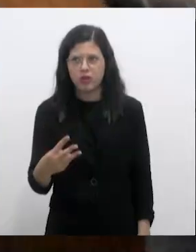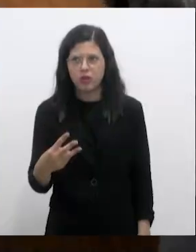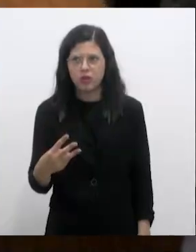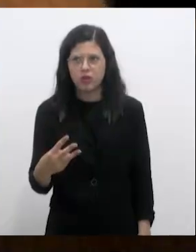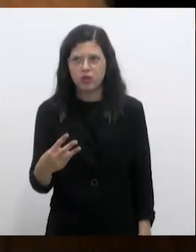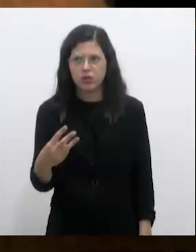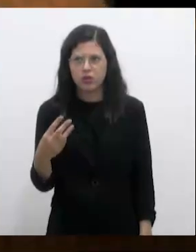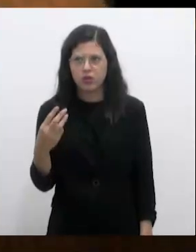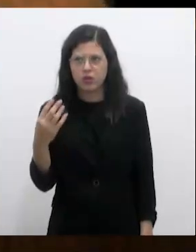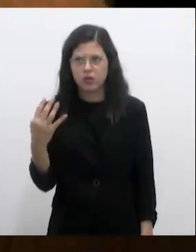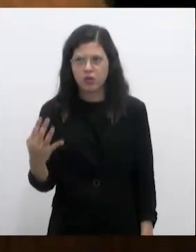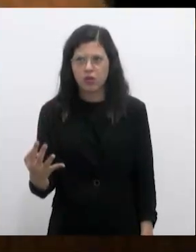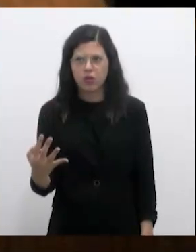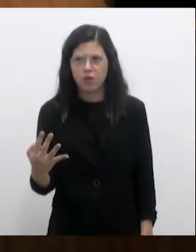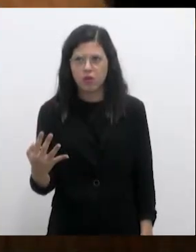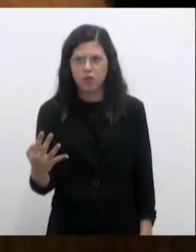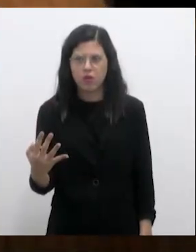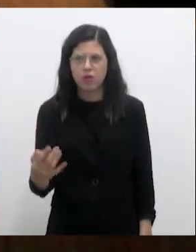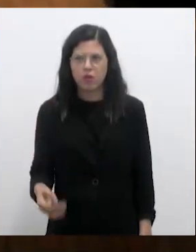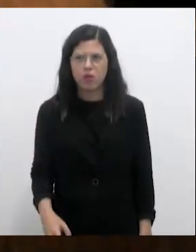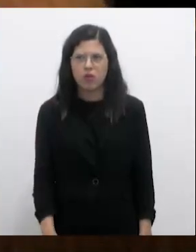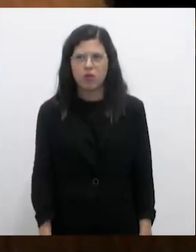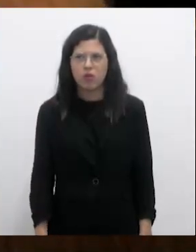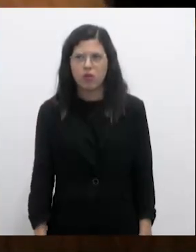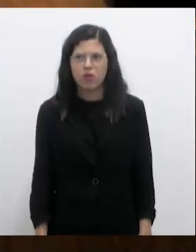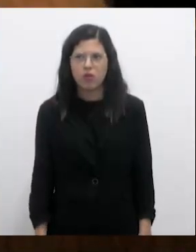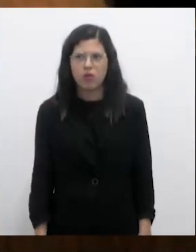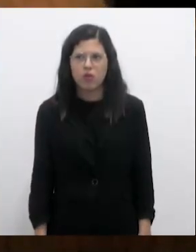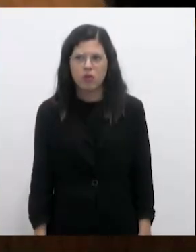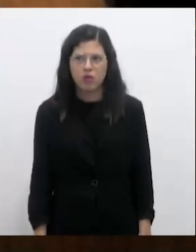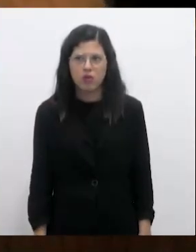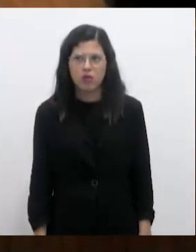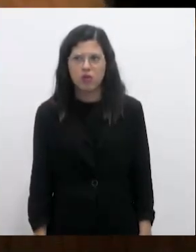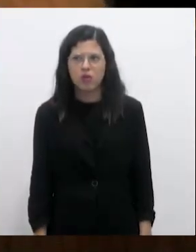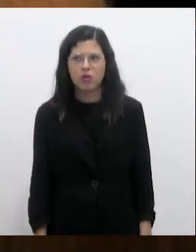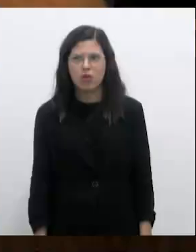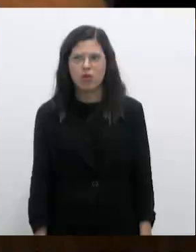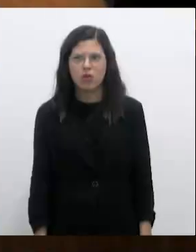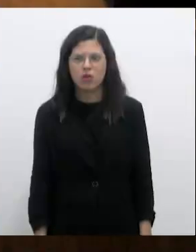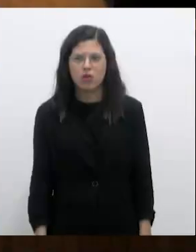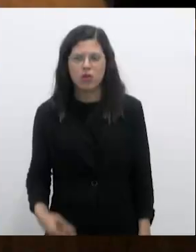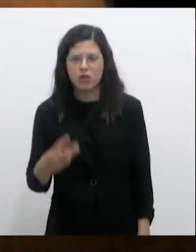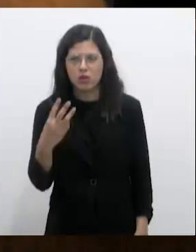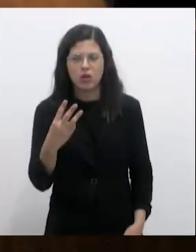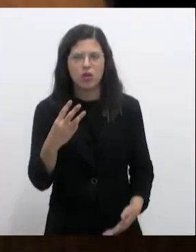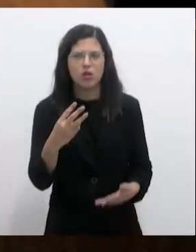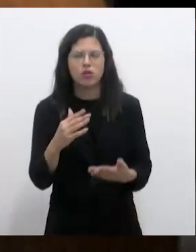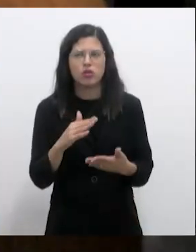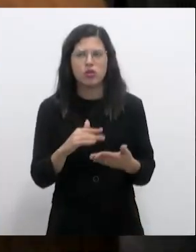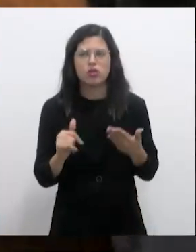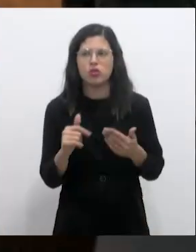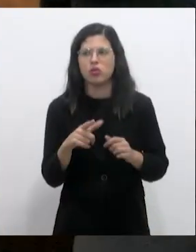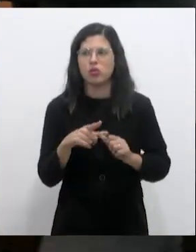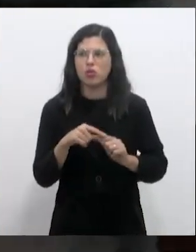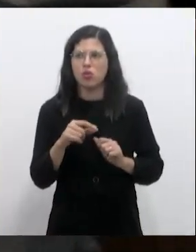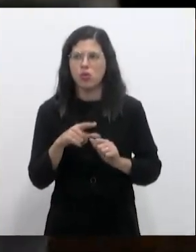3, a 3 suprimiu o artigo